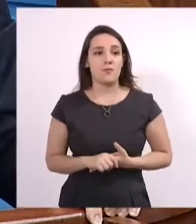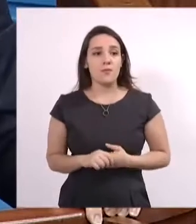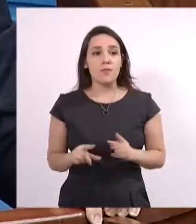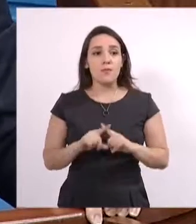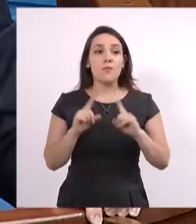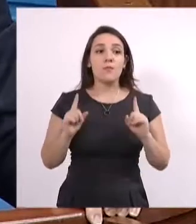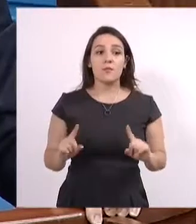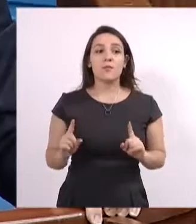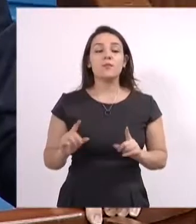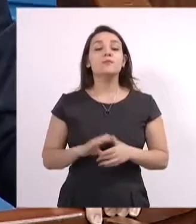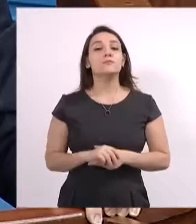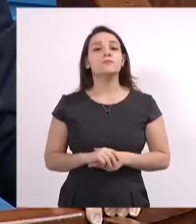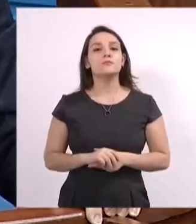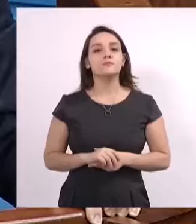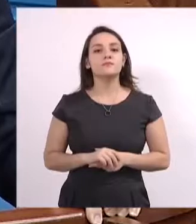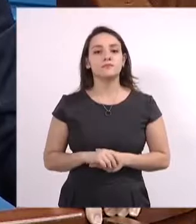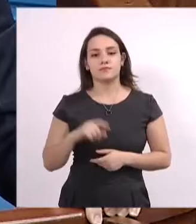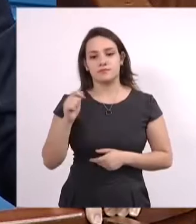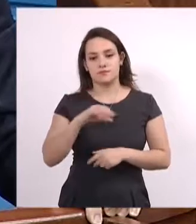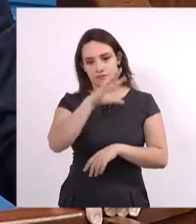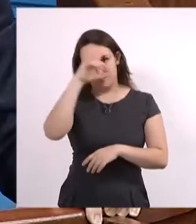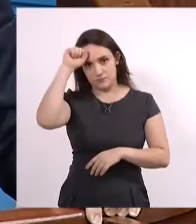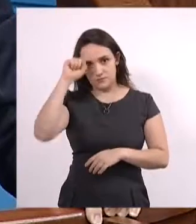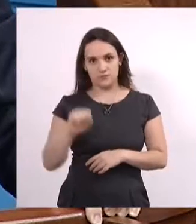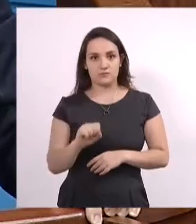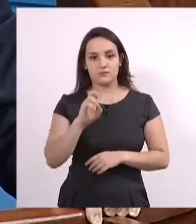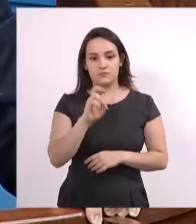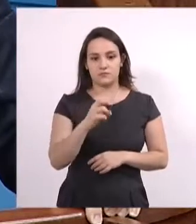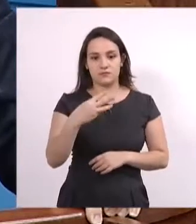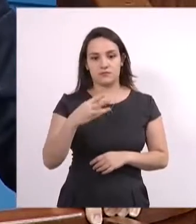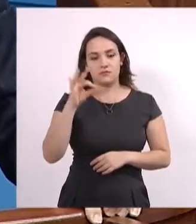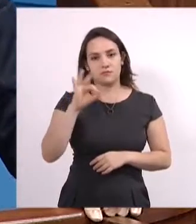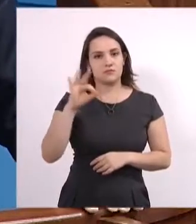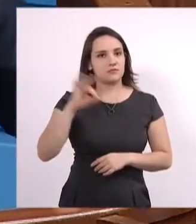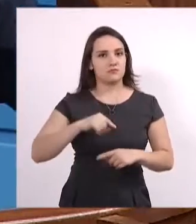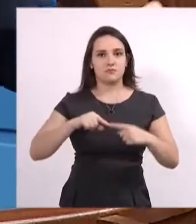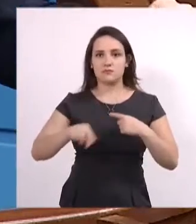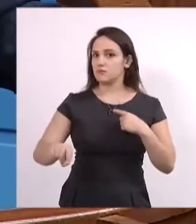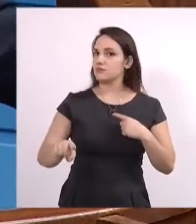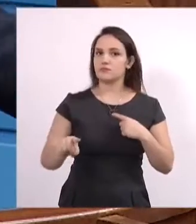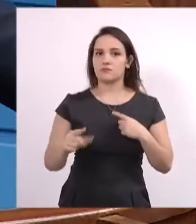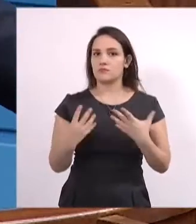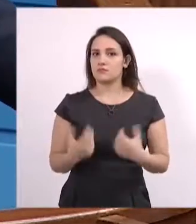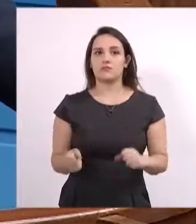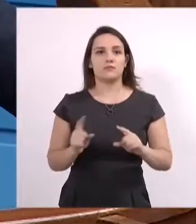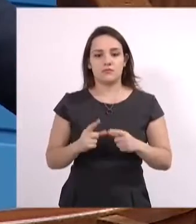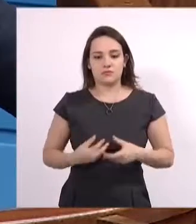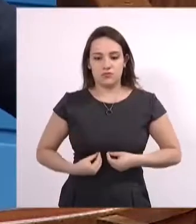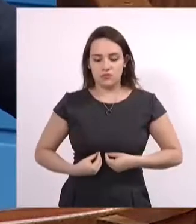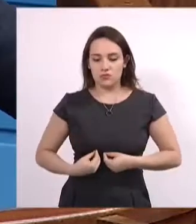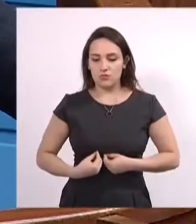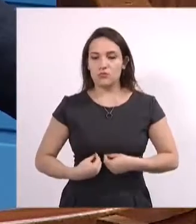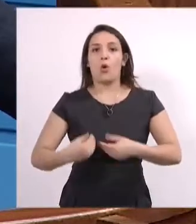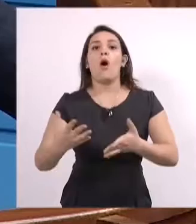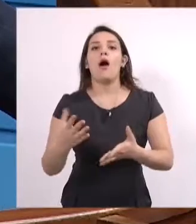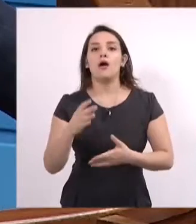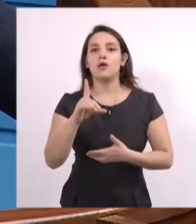exatamente 53% da população é contra a doação de órgãos.